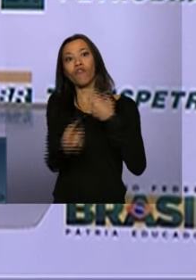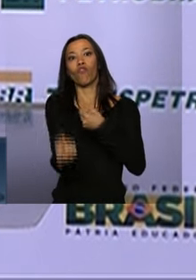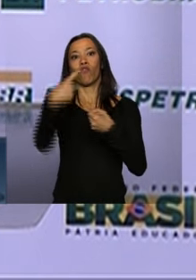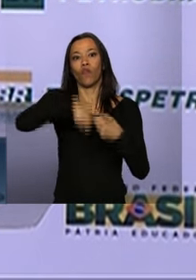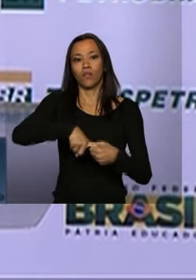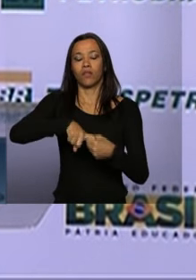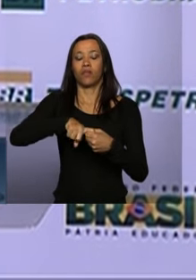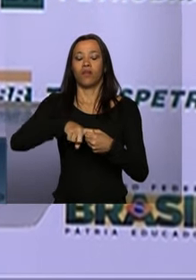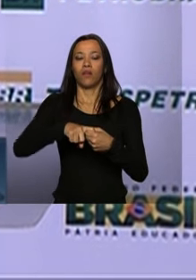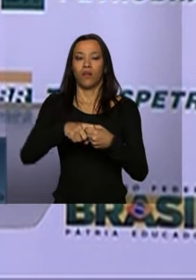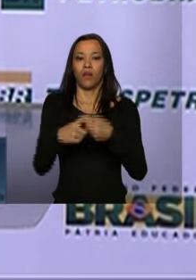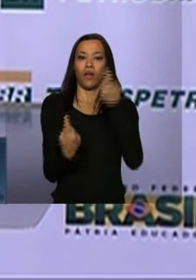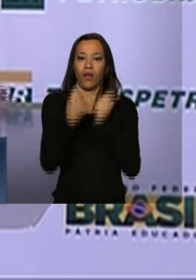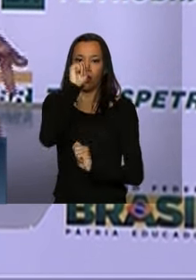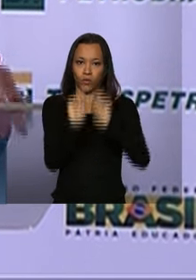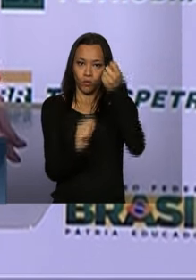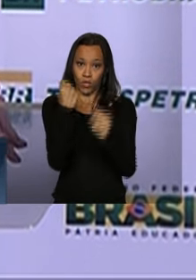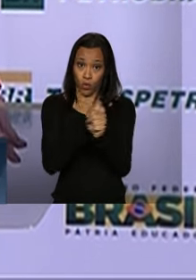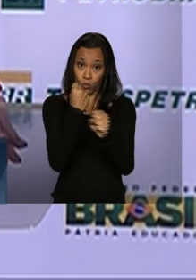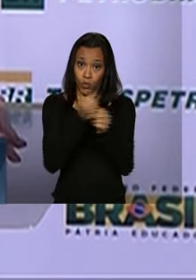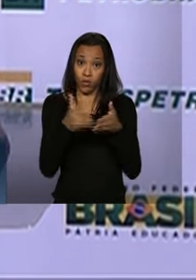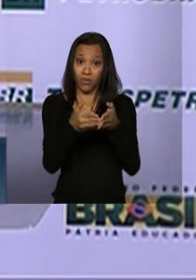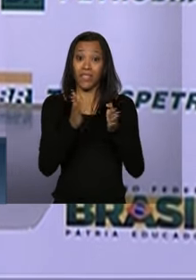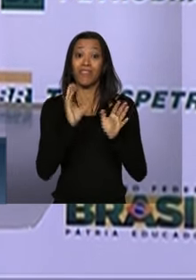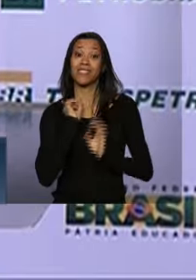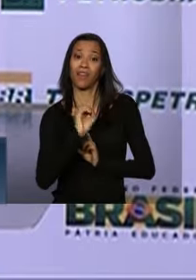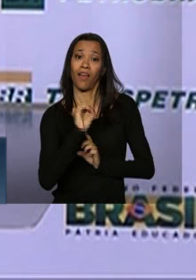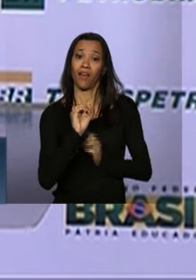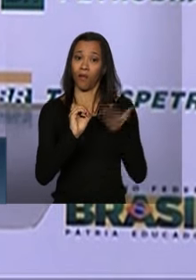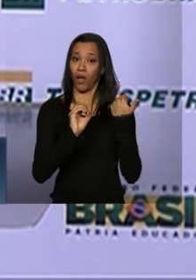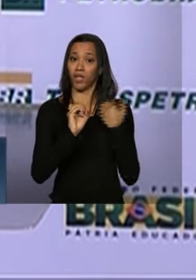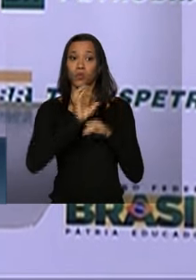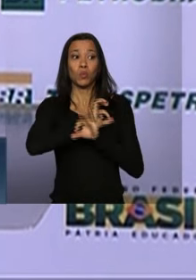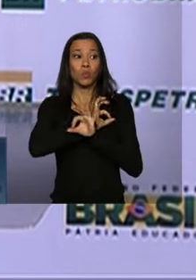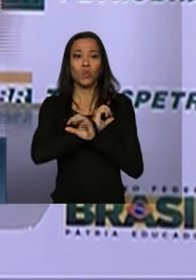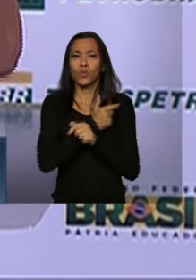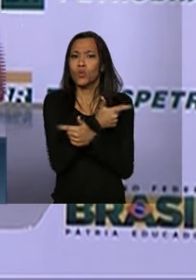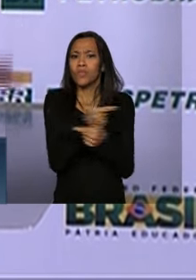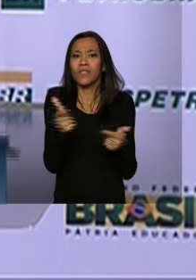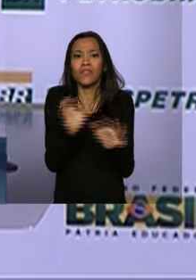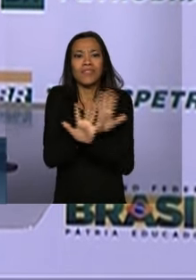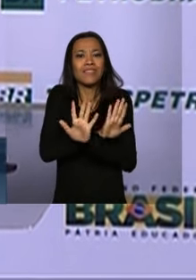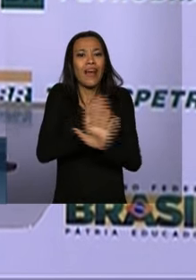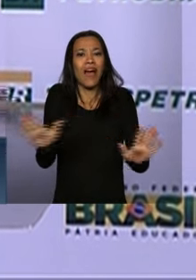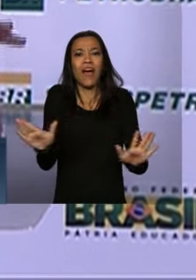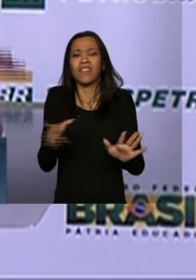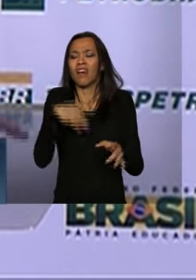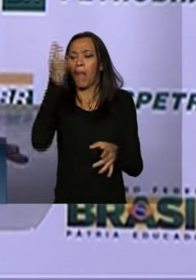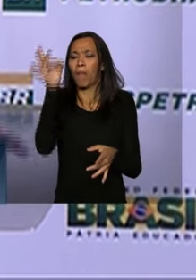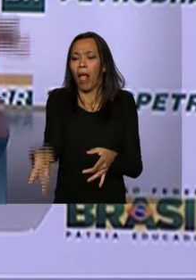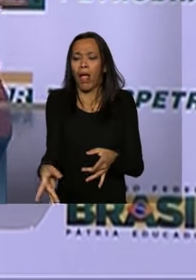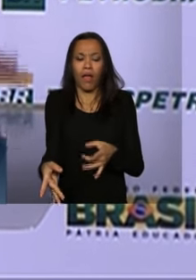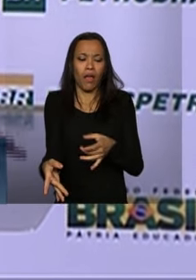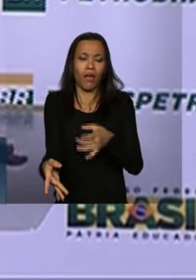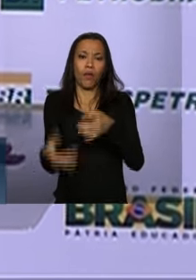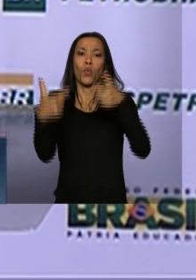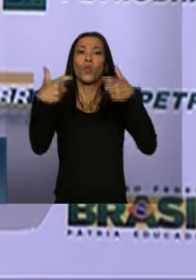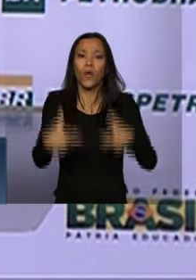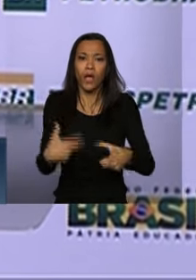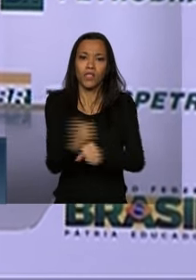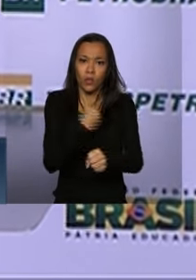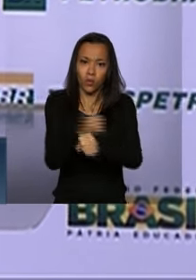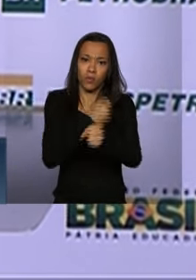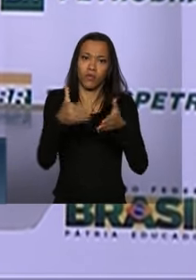naval do nada, porque tinham sucateado o parque que